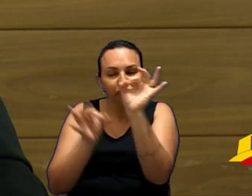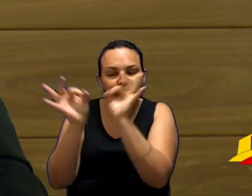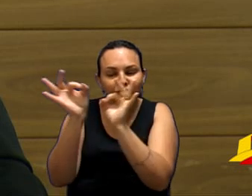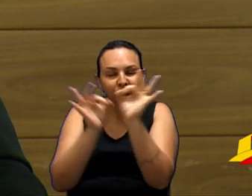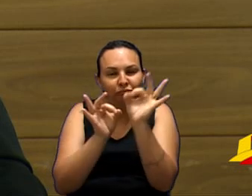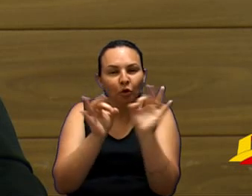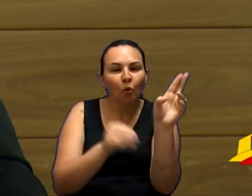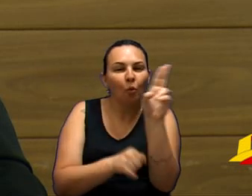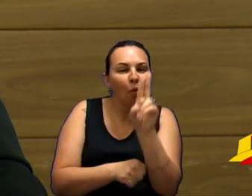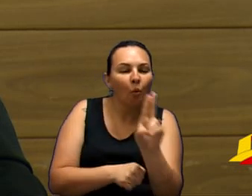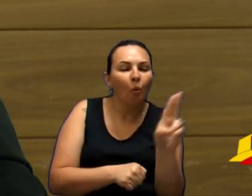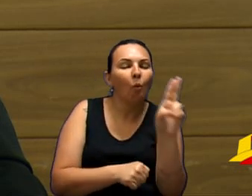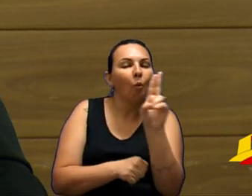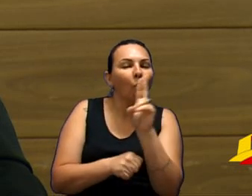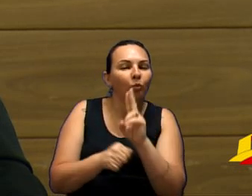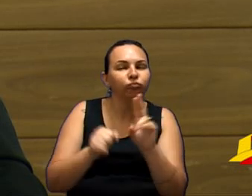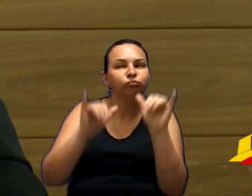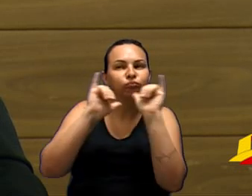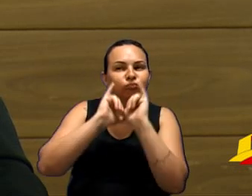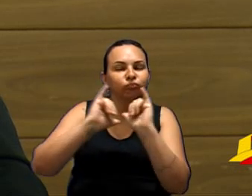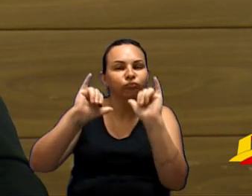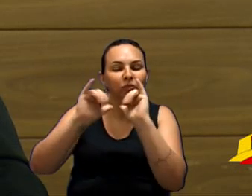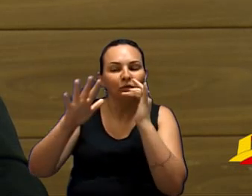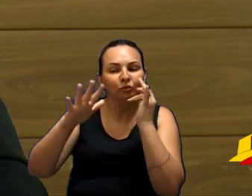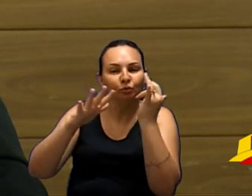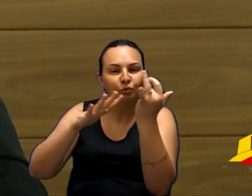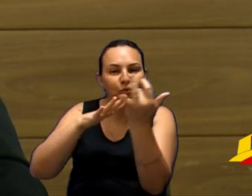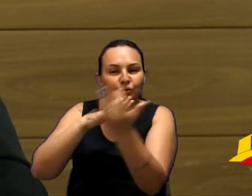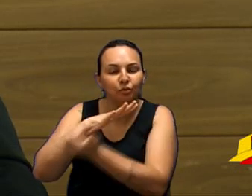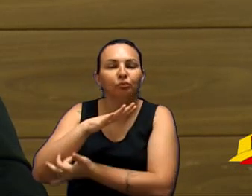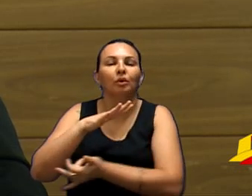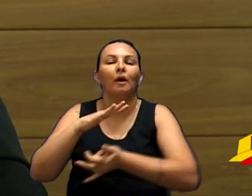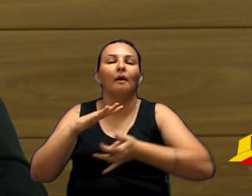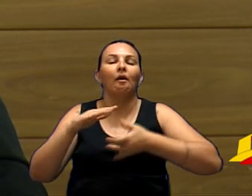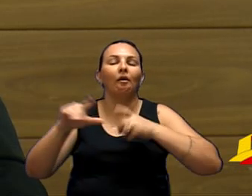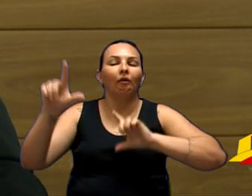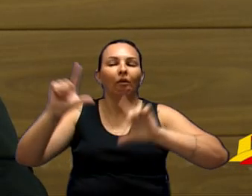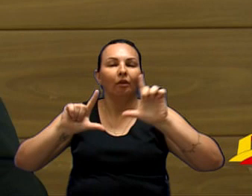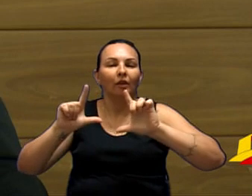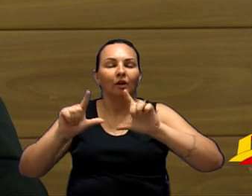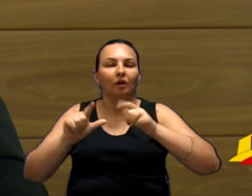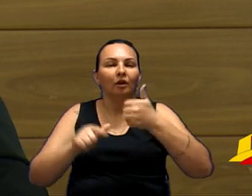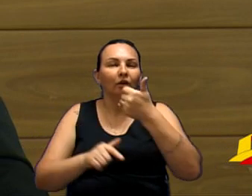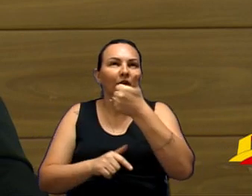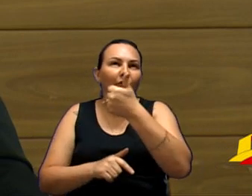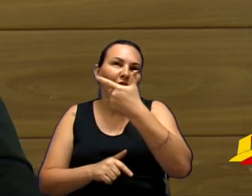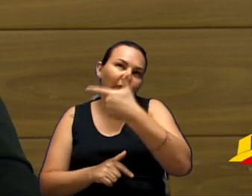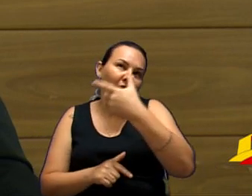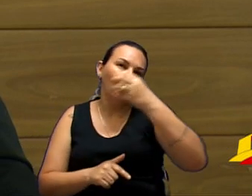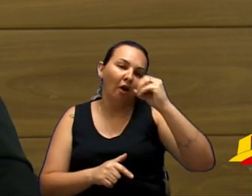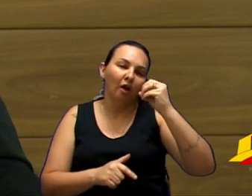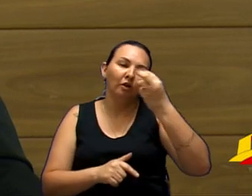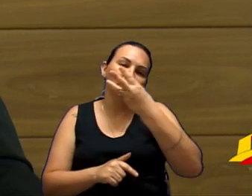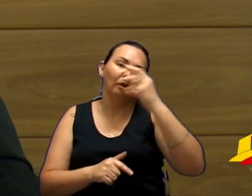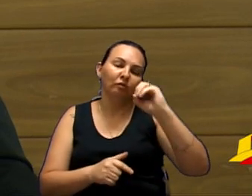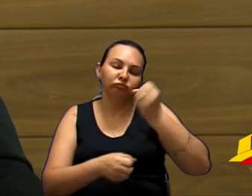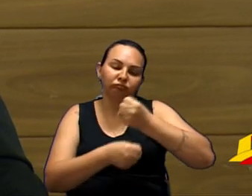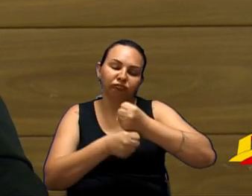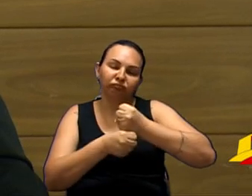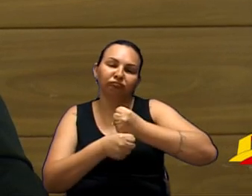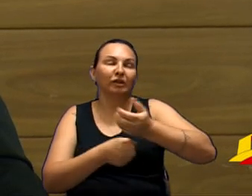utilizar um desses meios de comunicação utilizados meios que nós temos hoje que há 20 30 anos talvez a sociedade não tinha